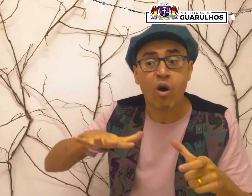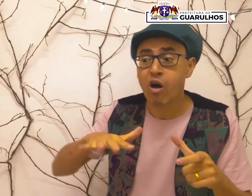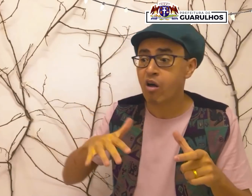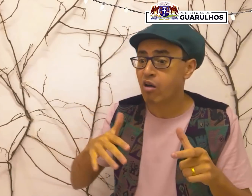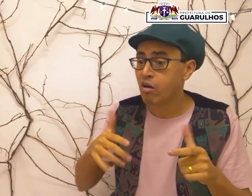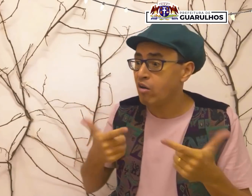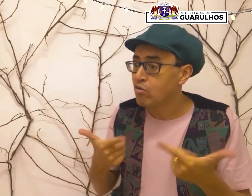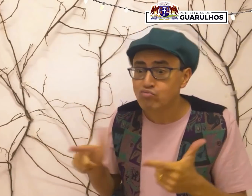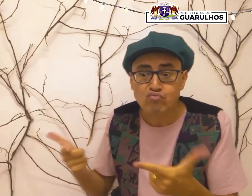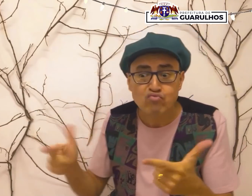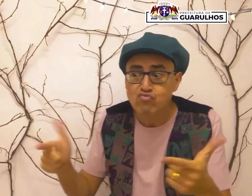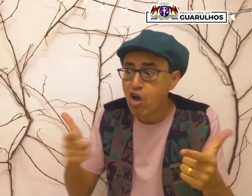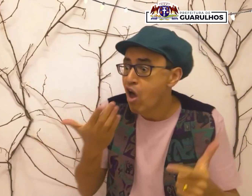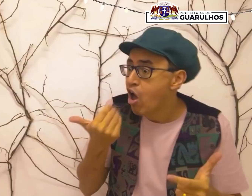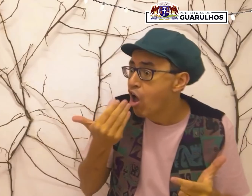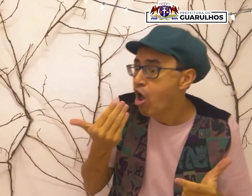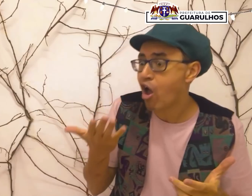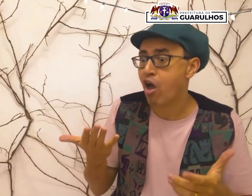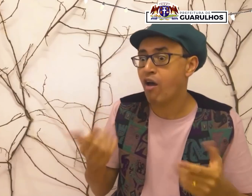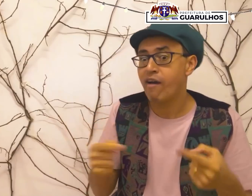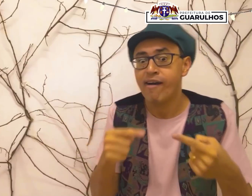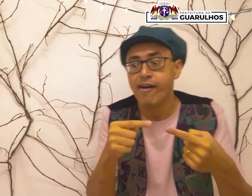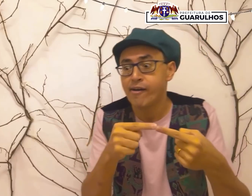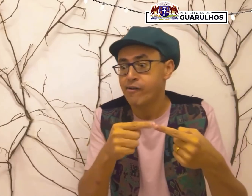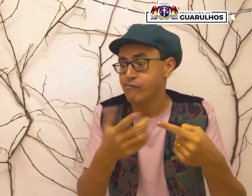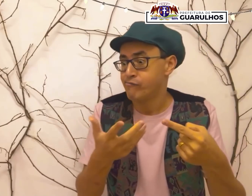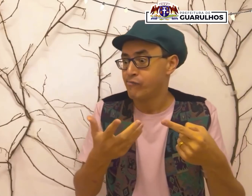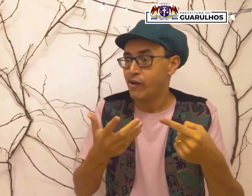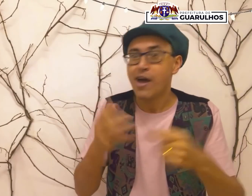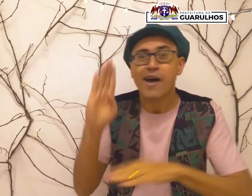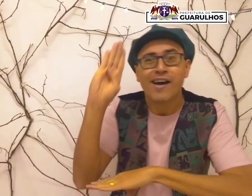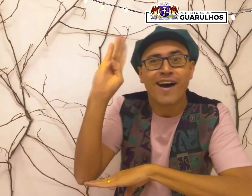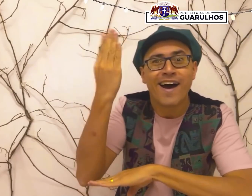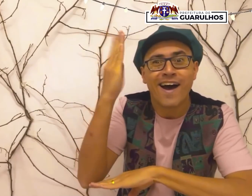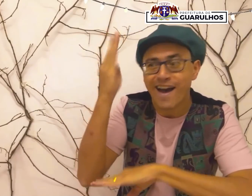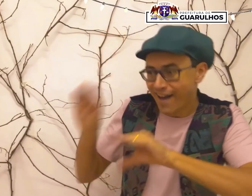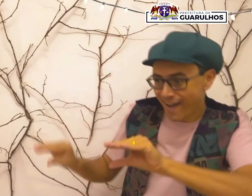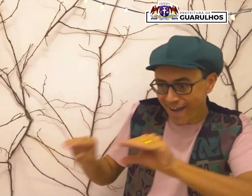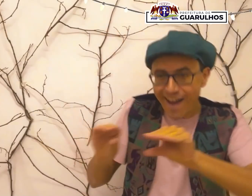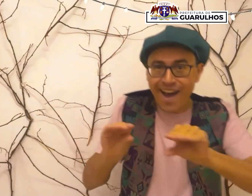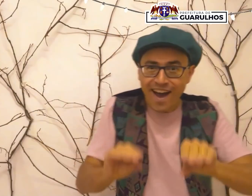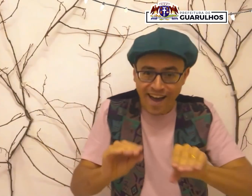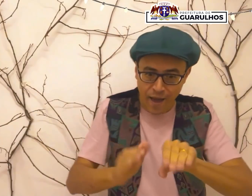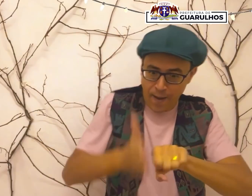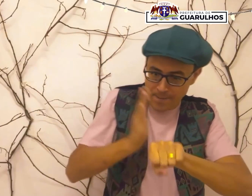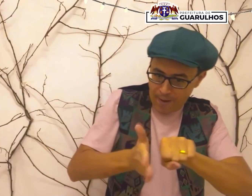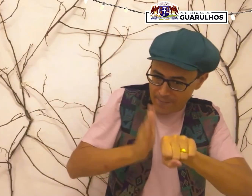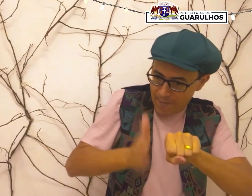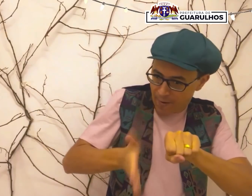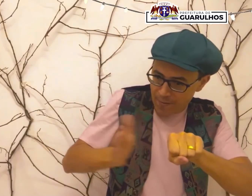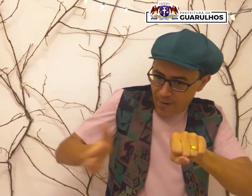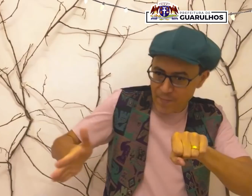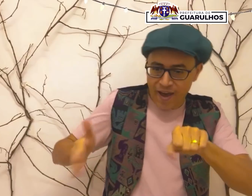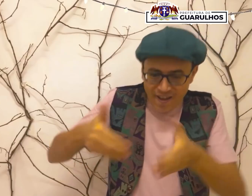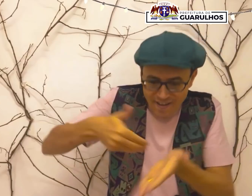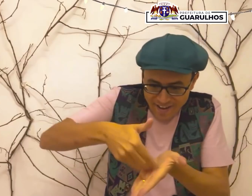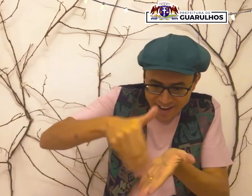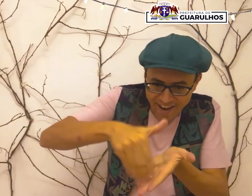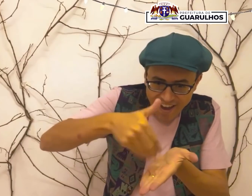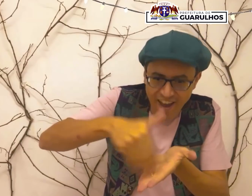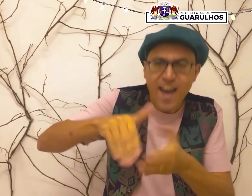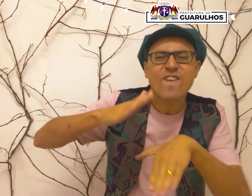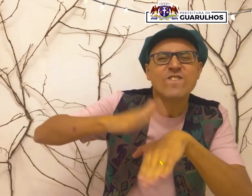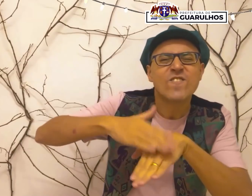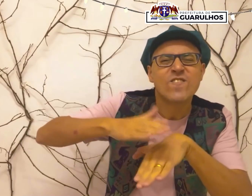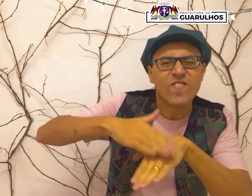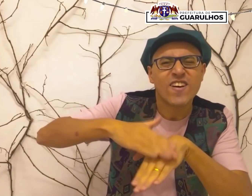Mas ali onde ele estava, não tinha comida. Não tinha lenha para